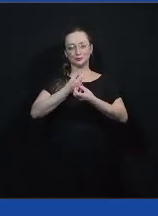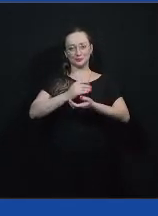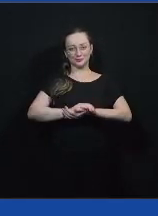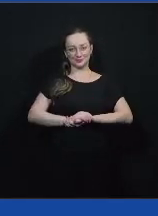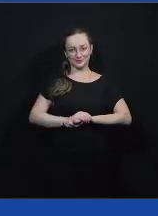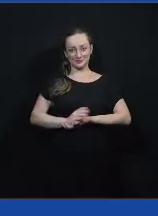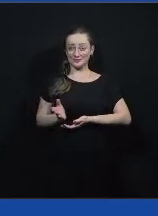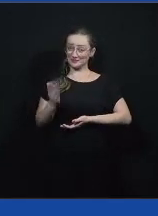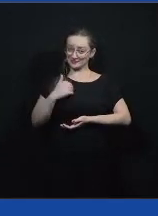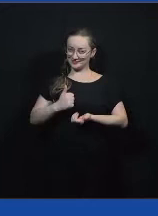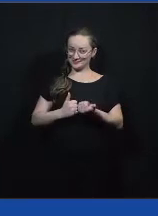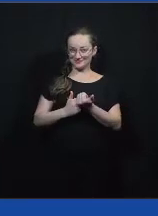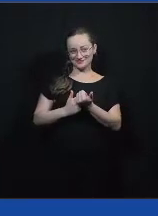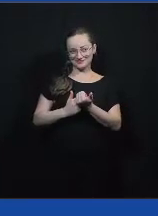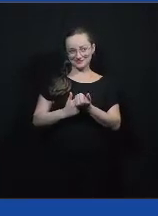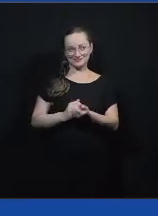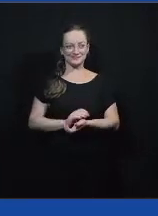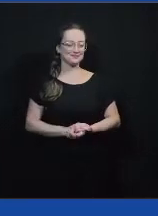pode